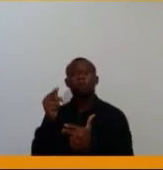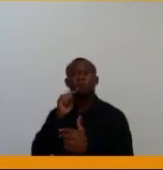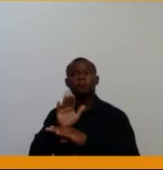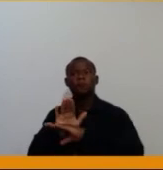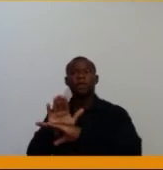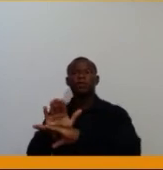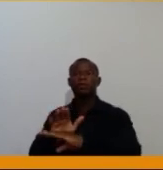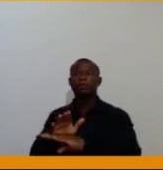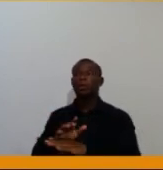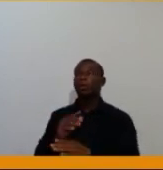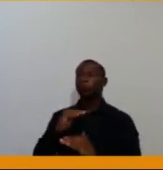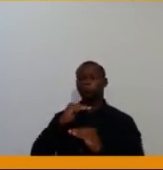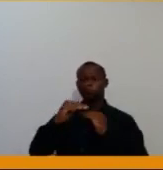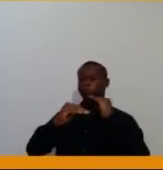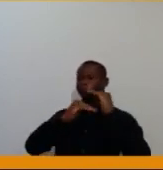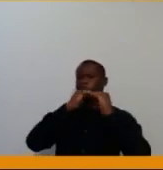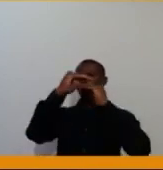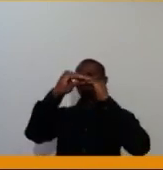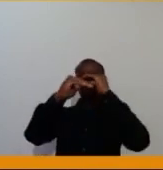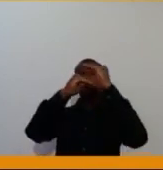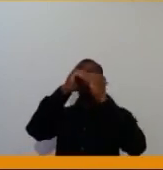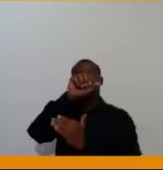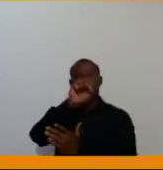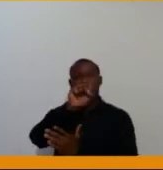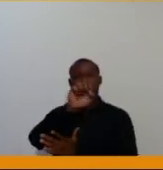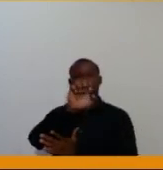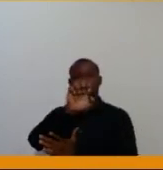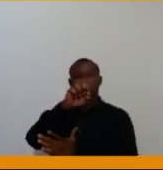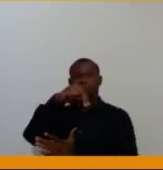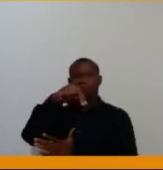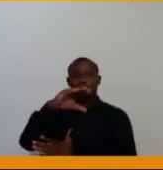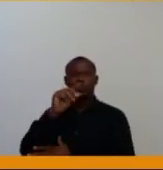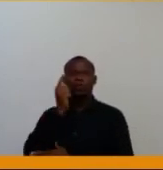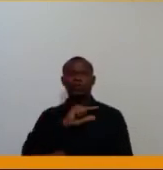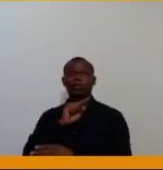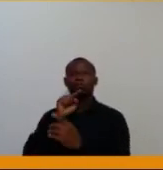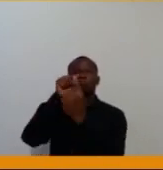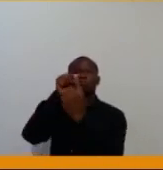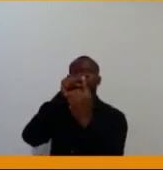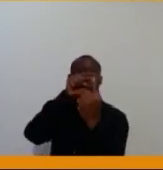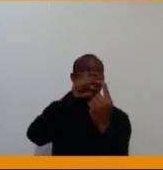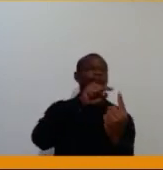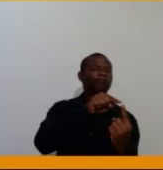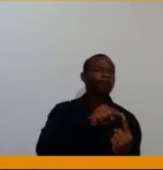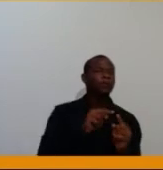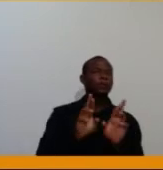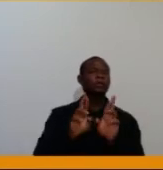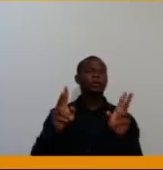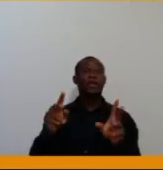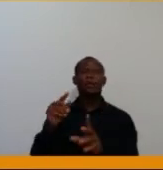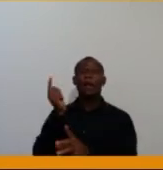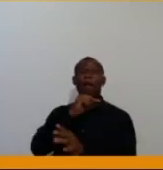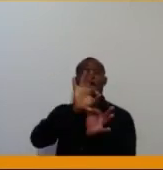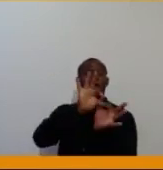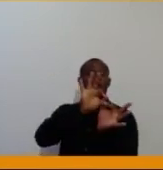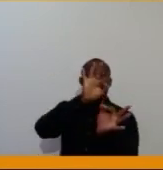de acesso, em muito pouco tempo, num modelo diferenciado. A rede também